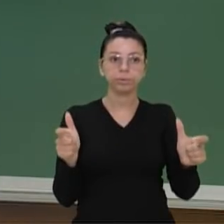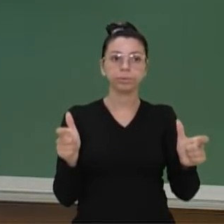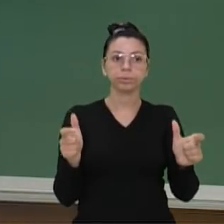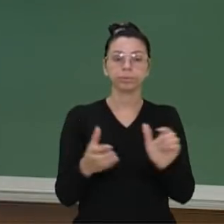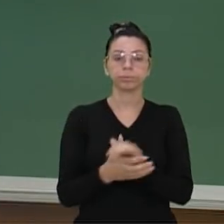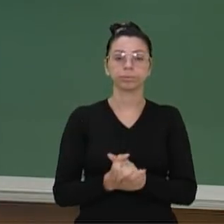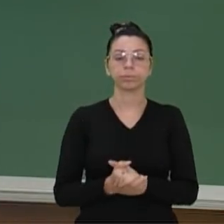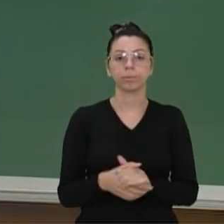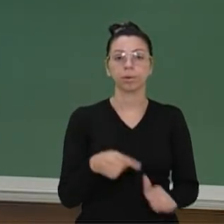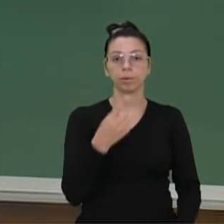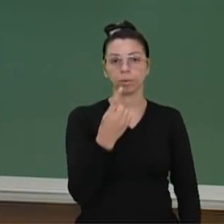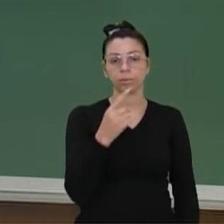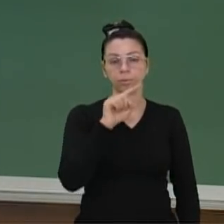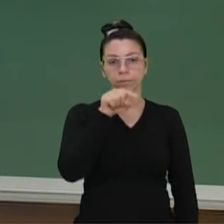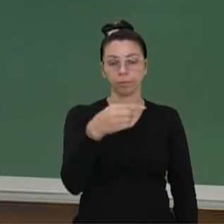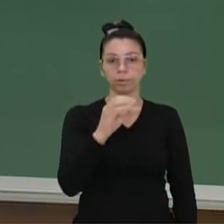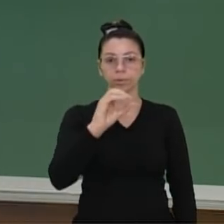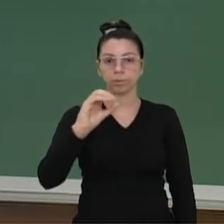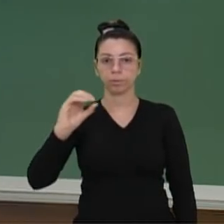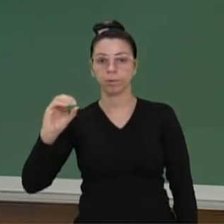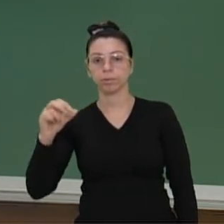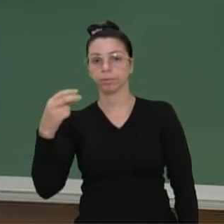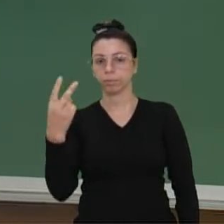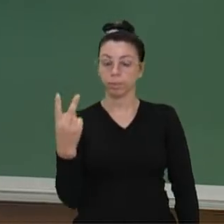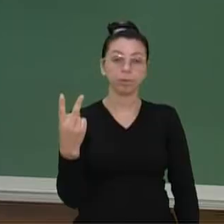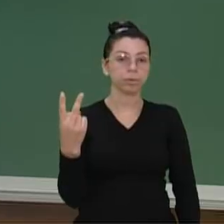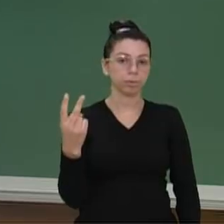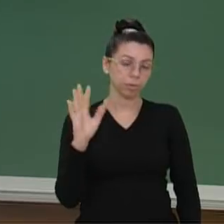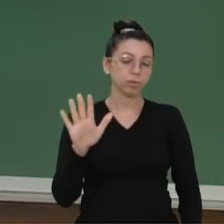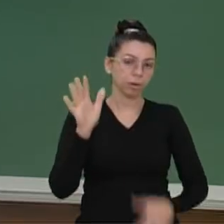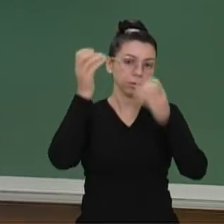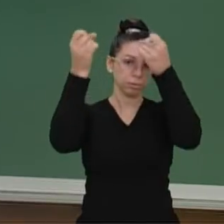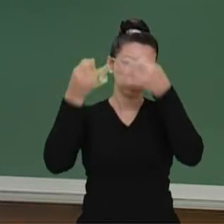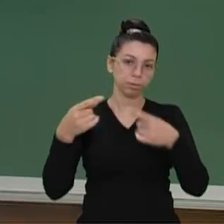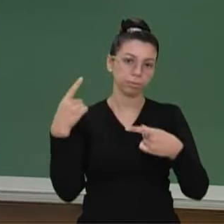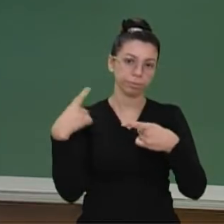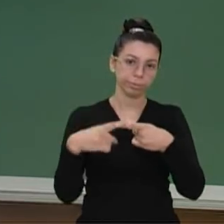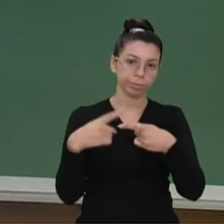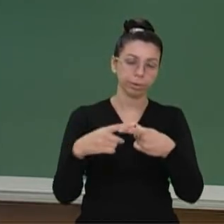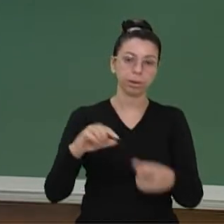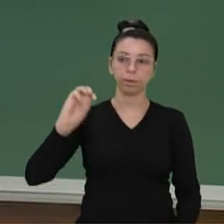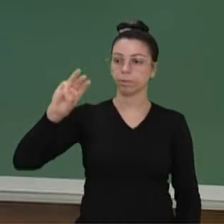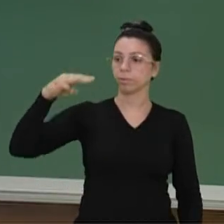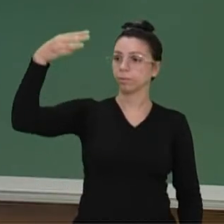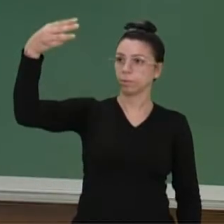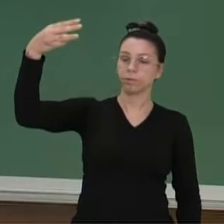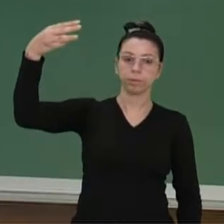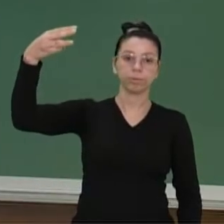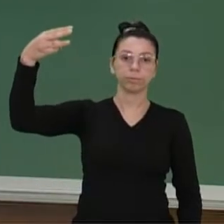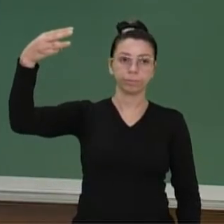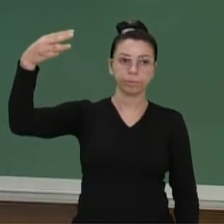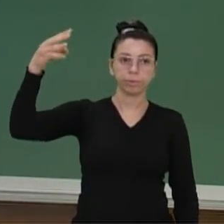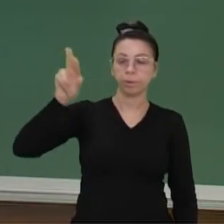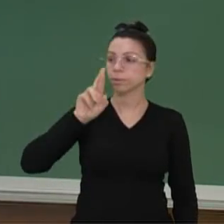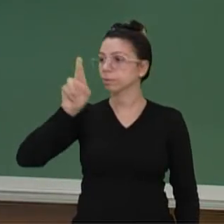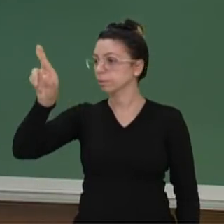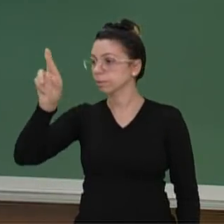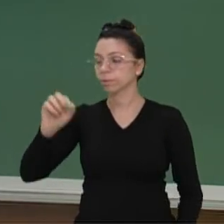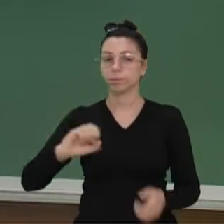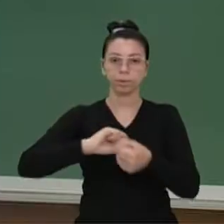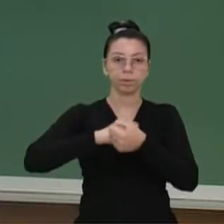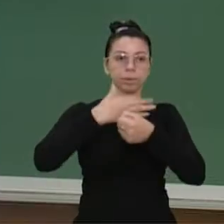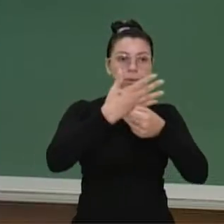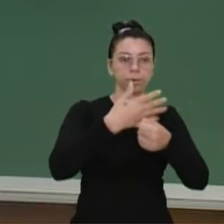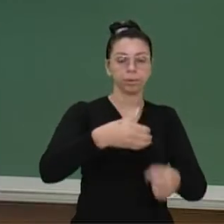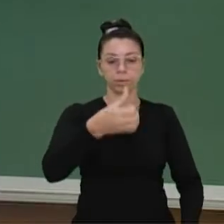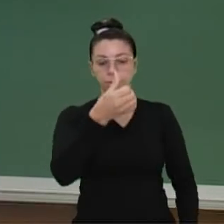com 1,002, eu já vou falar por quê. Se está elevado a 3, esse é o resultado. Se está